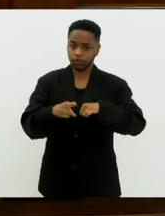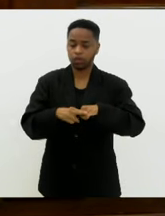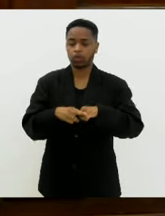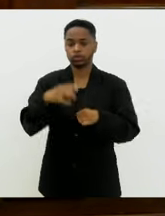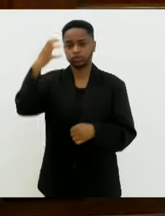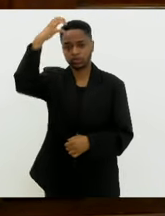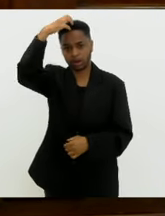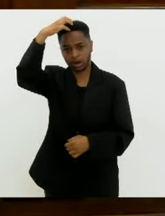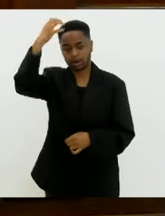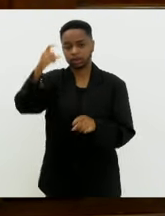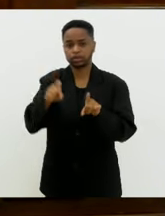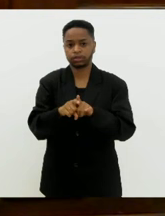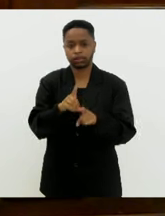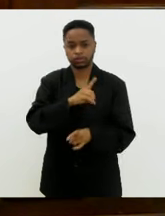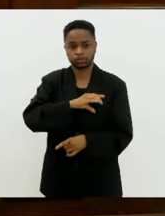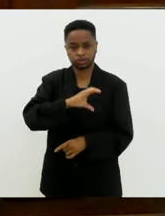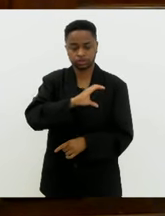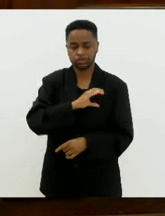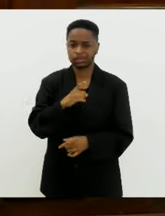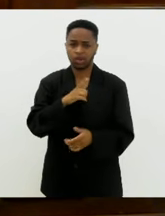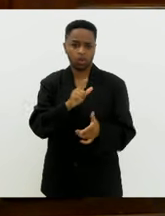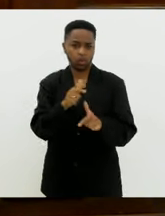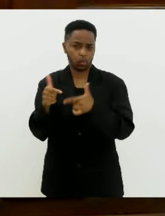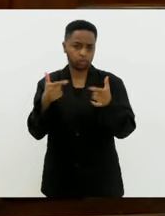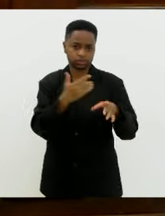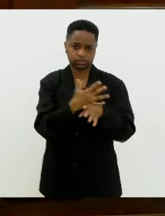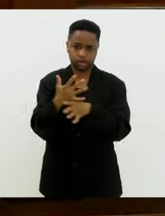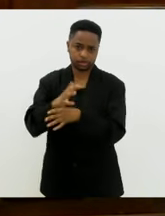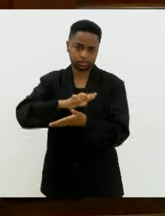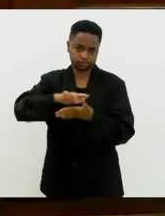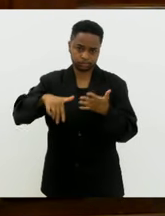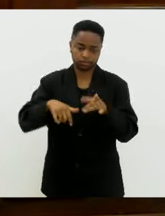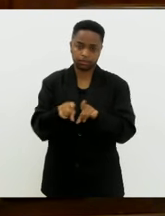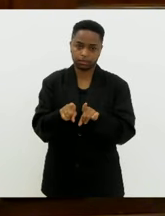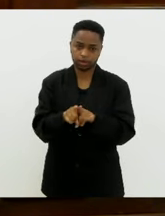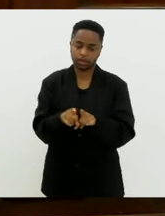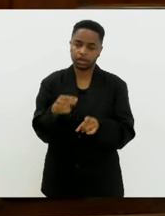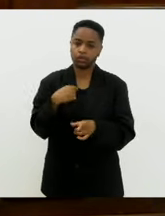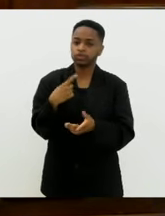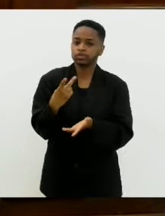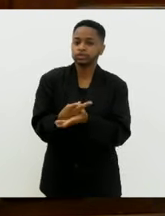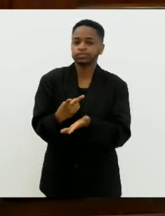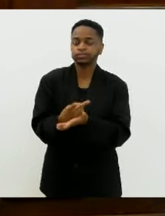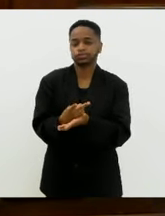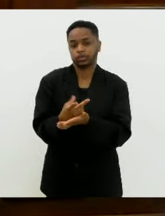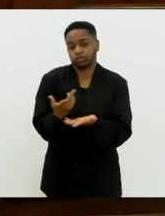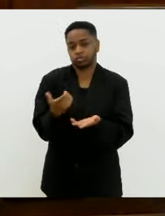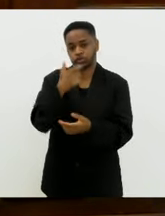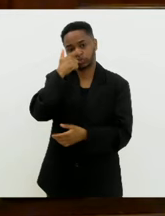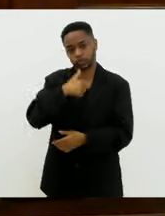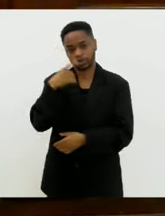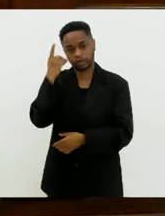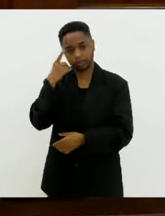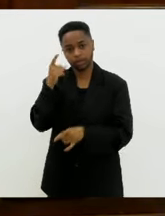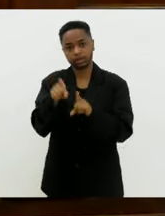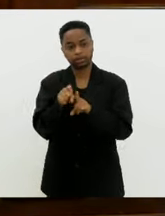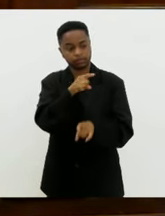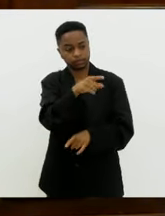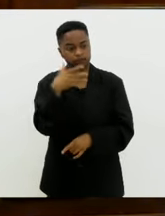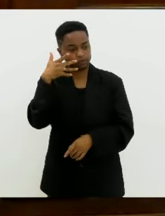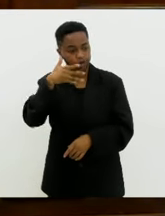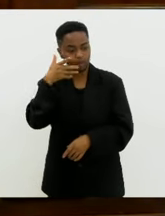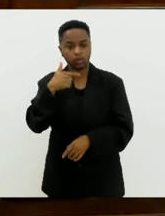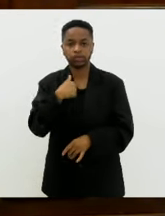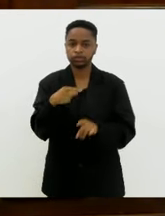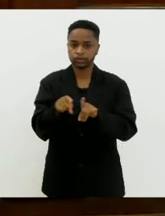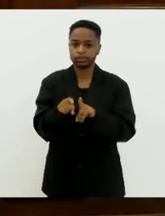Reis, Duque de Caxias, tantas outras cidades. Eu sempre procuro, como deputado, né, Vossa Excelência aqui como discursor, me coloquei à disposição